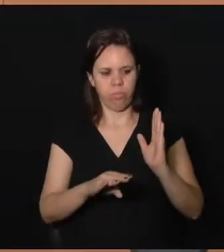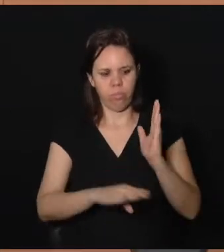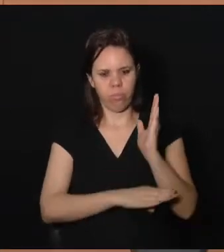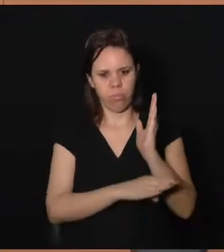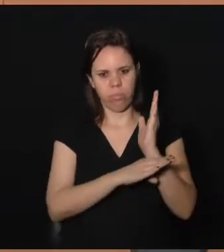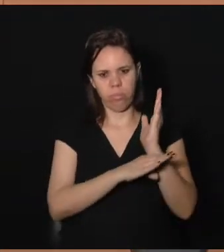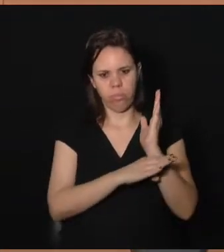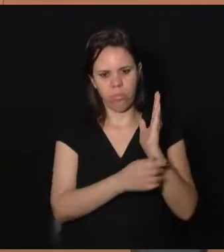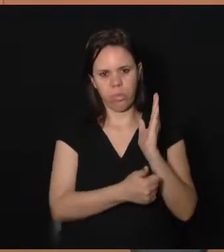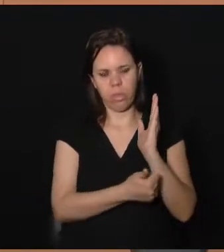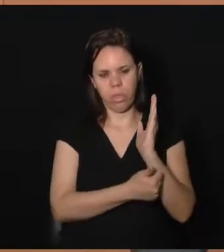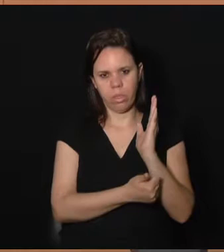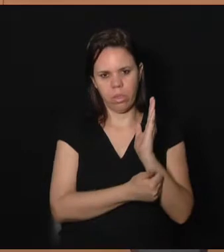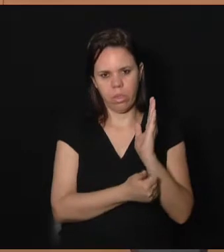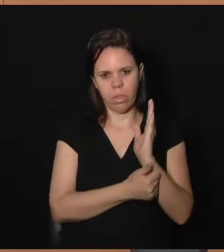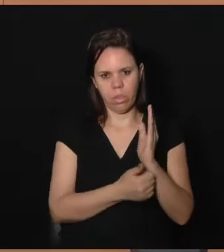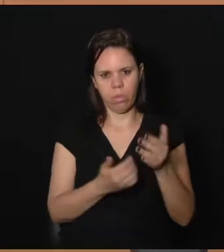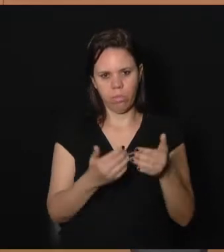ouvir.